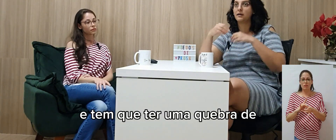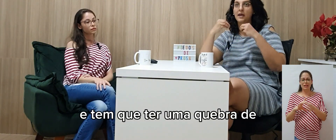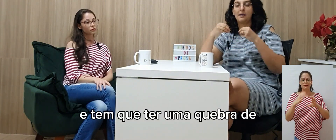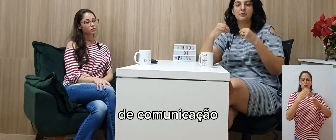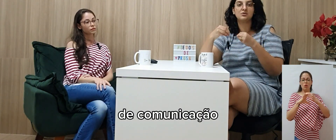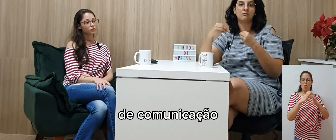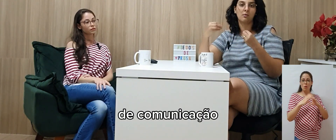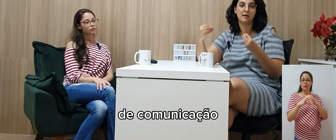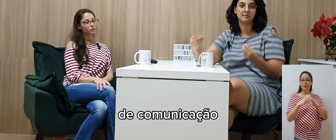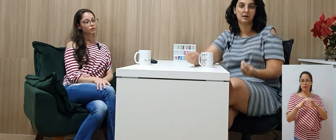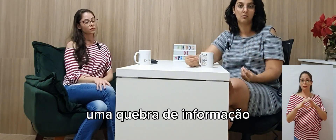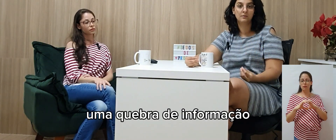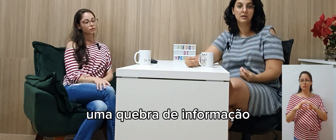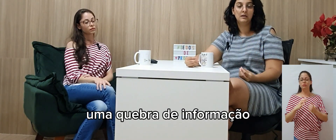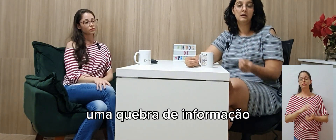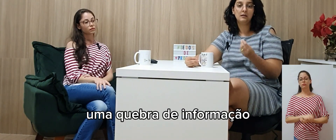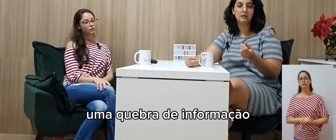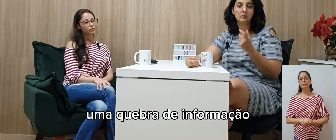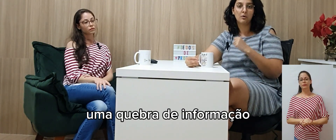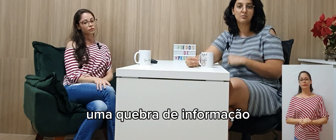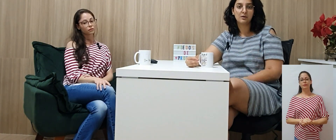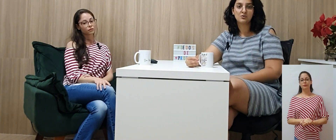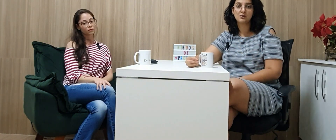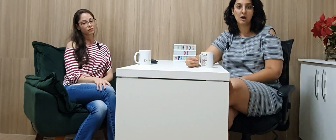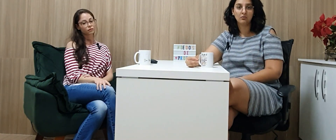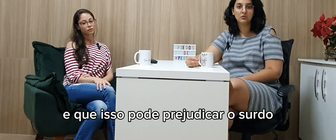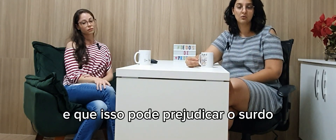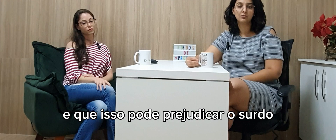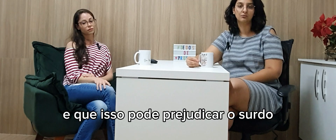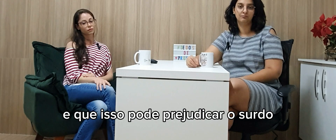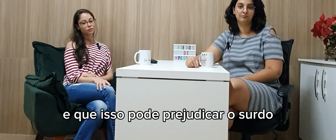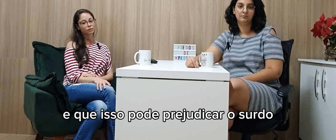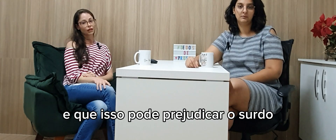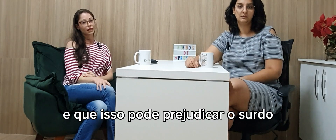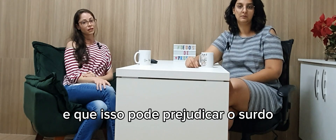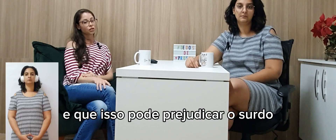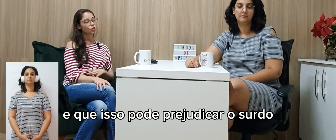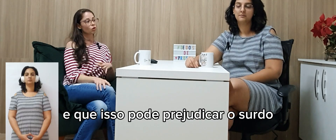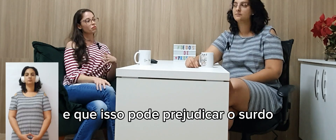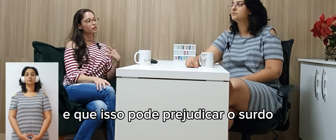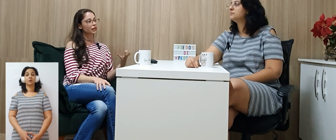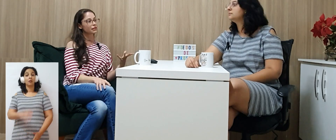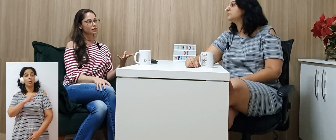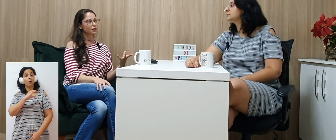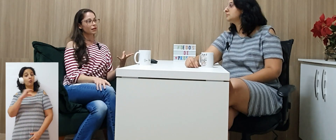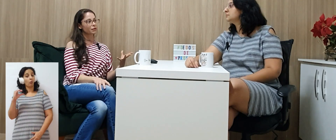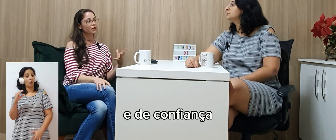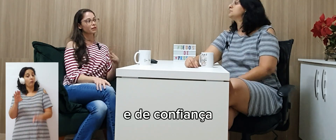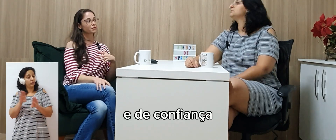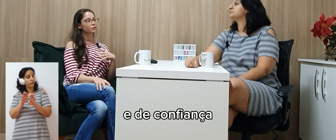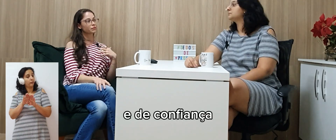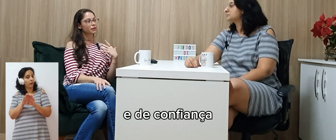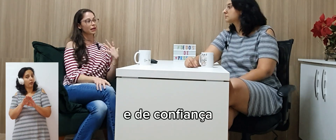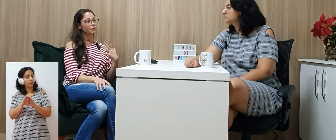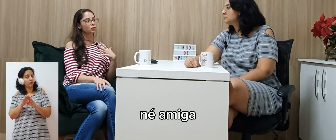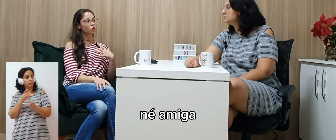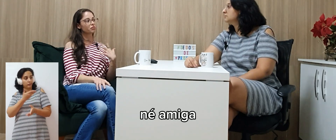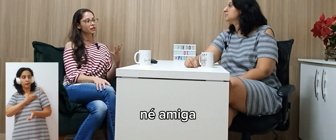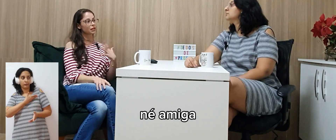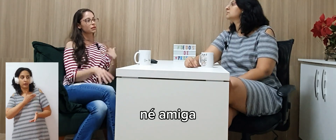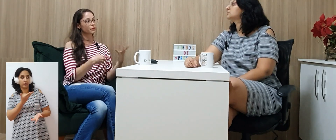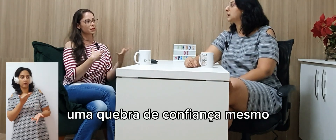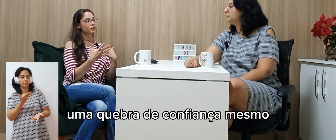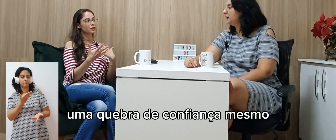comunicação, uma quebra de informação, e que isso pode prejudicar o surdo. E de confiança, né, amiga? Uma quebra